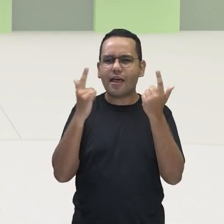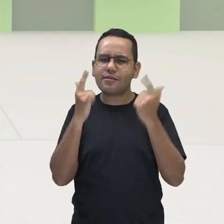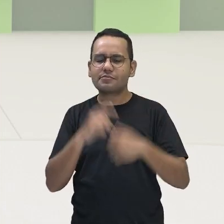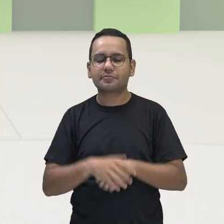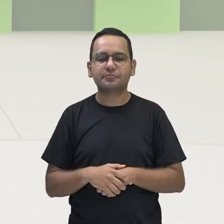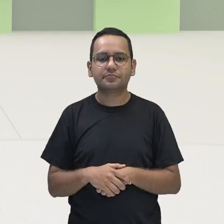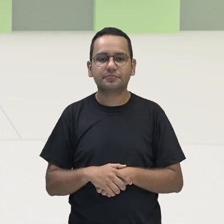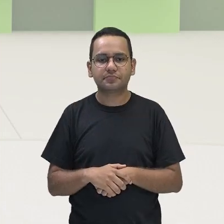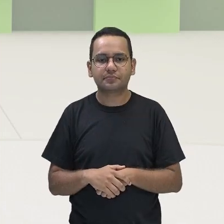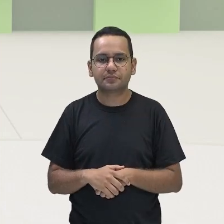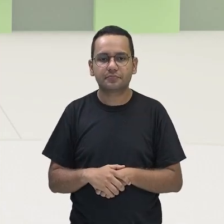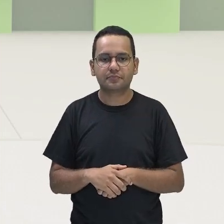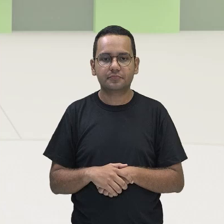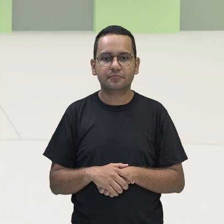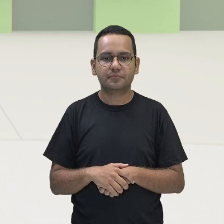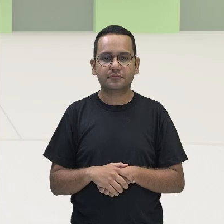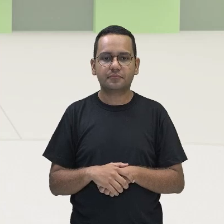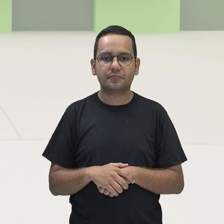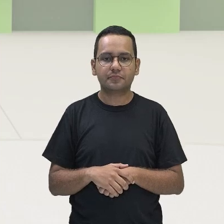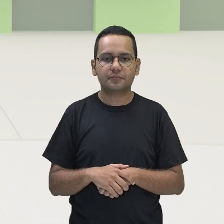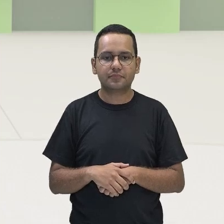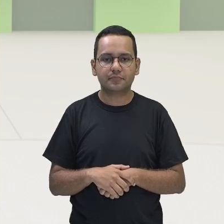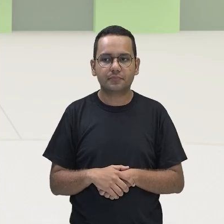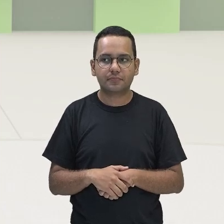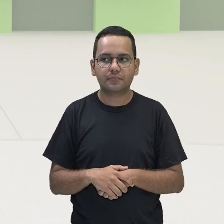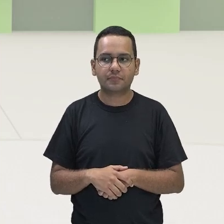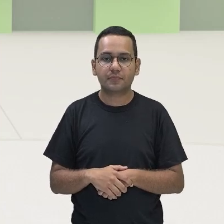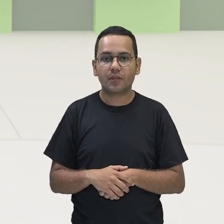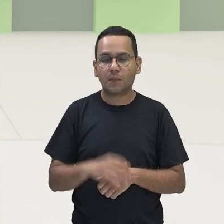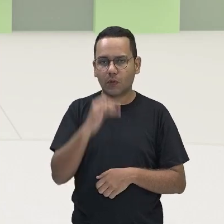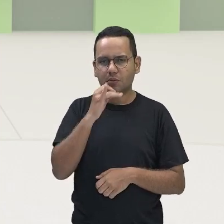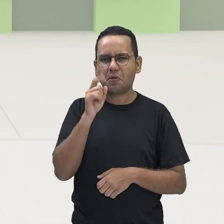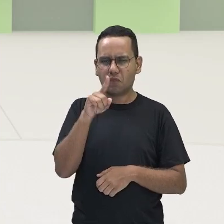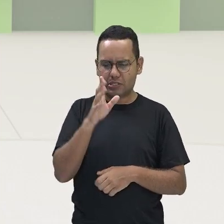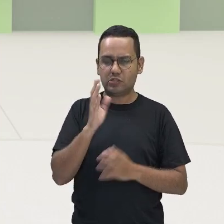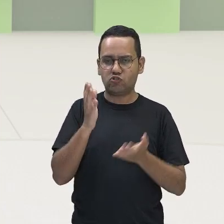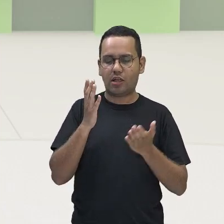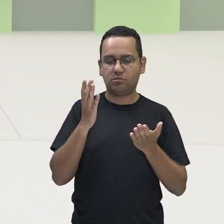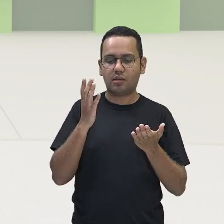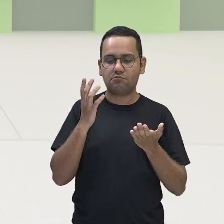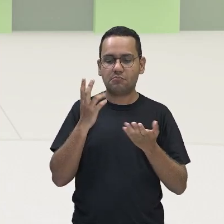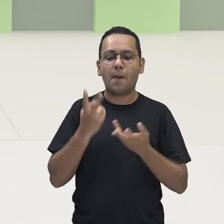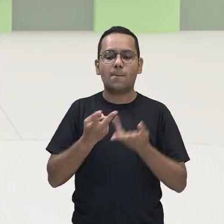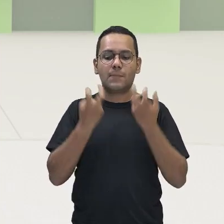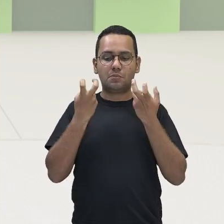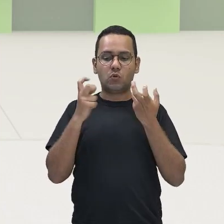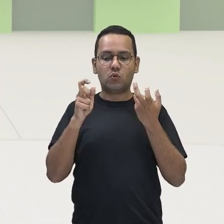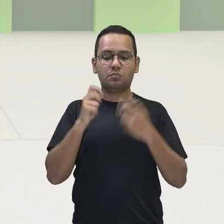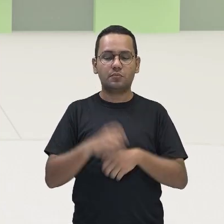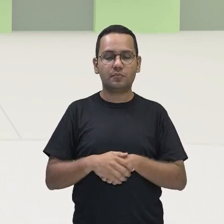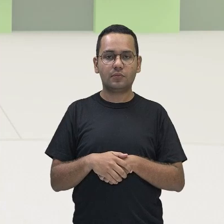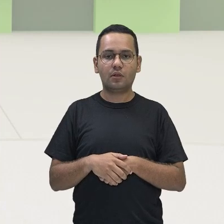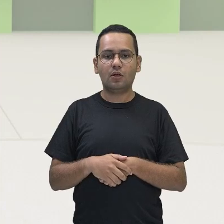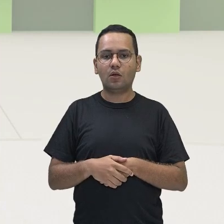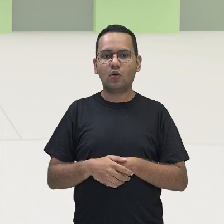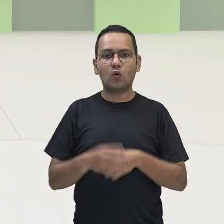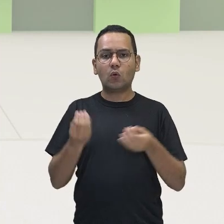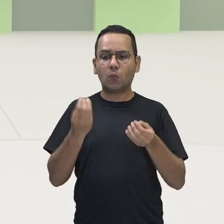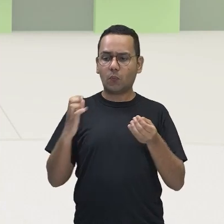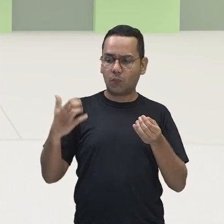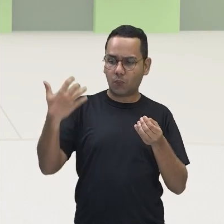ideia como vai ser no final se você proceder assim seguindo um